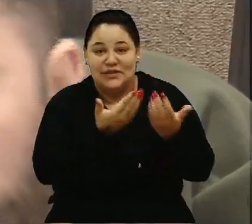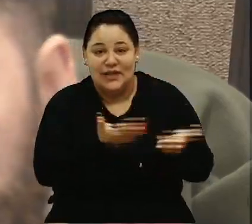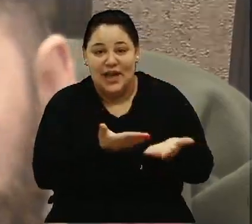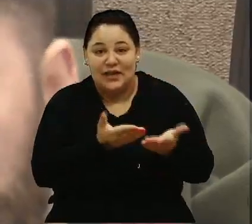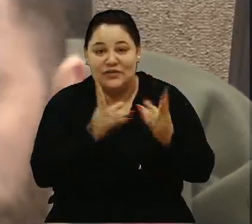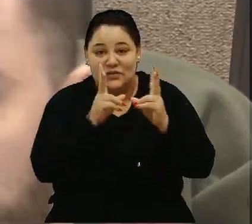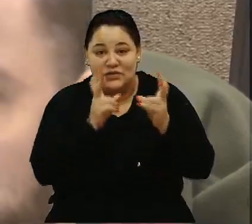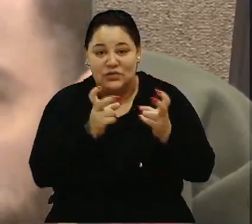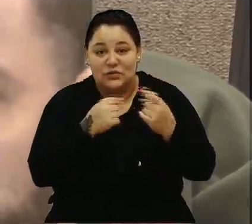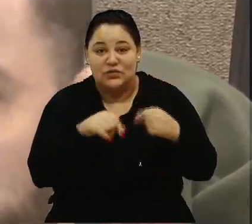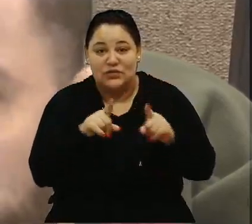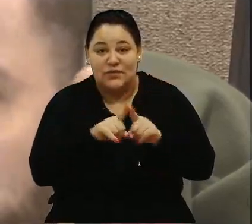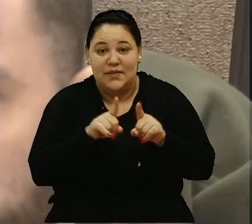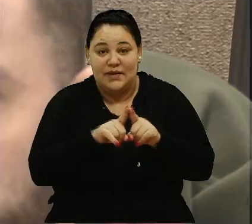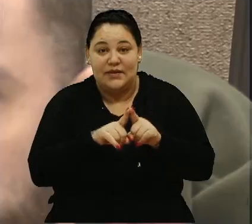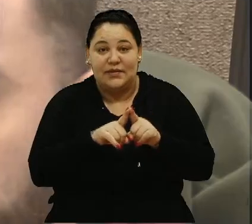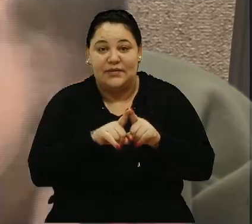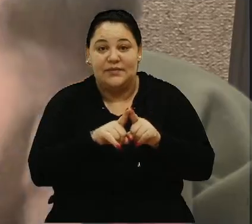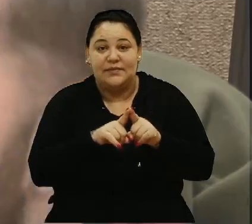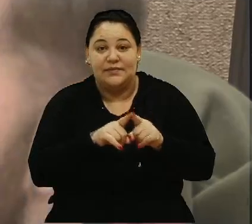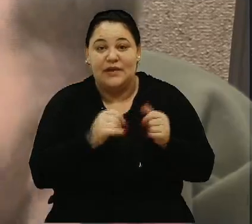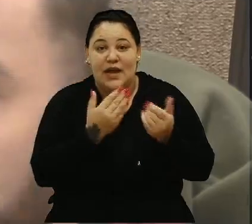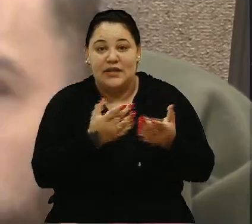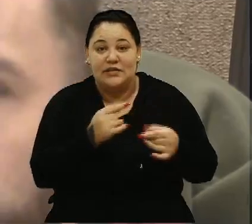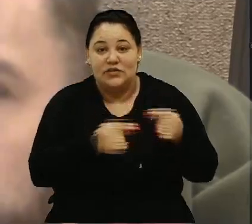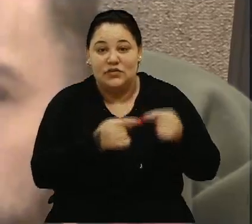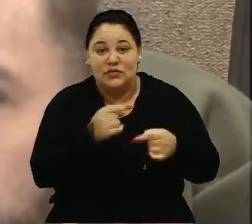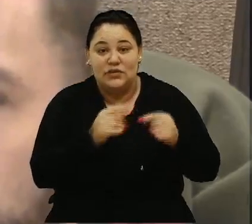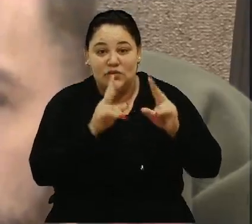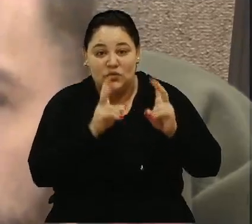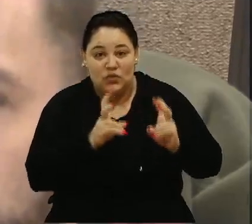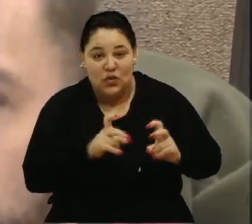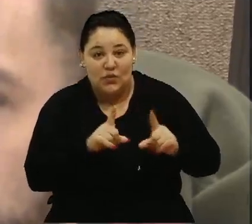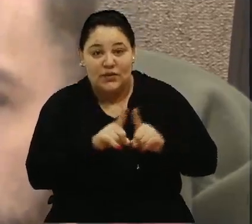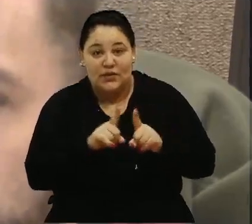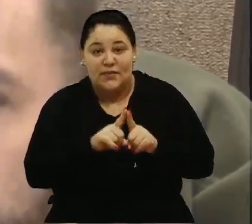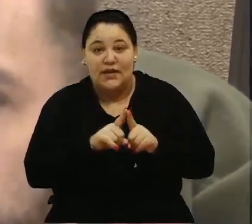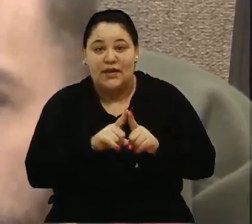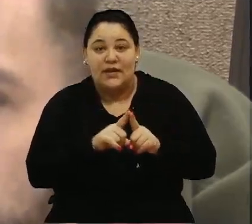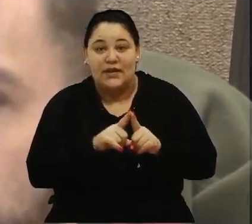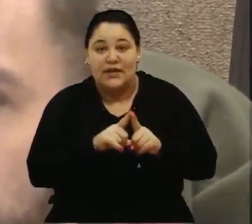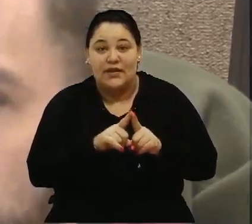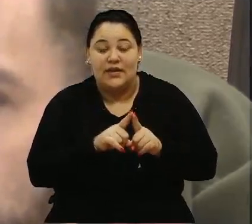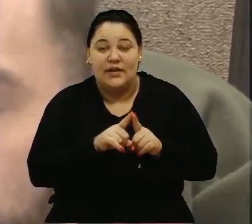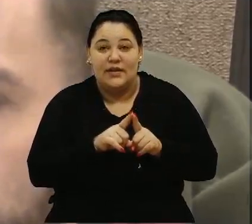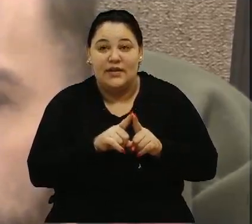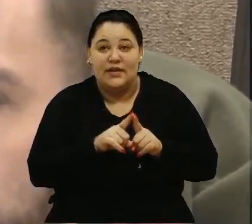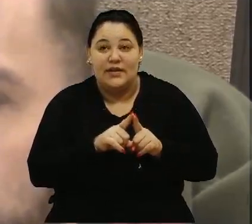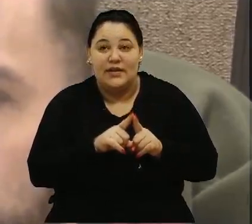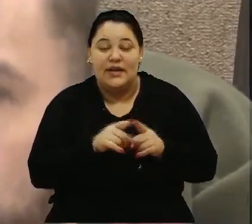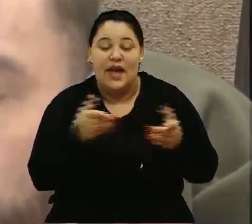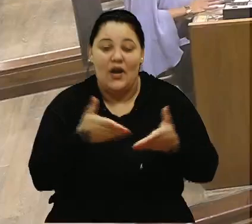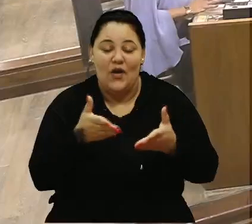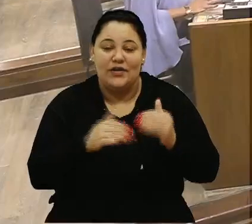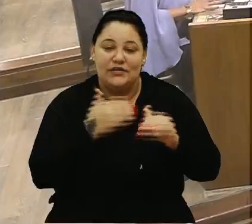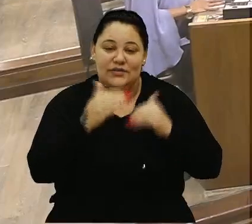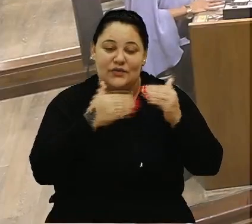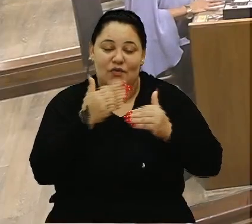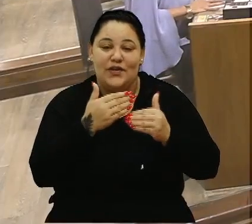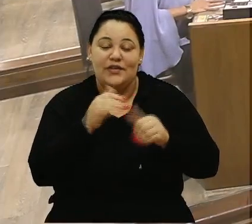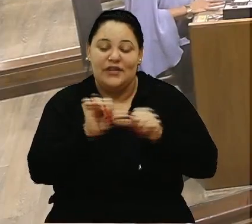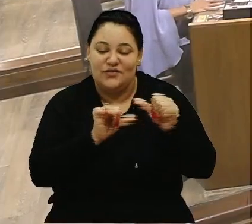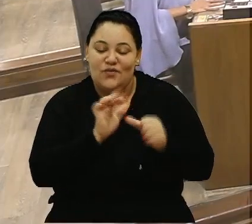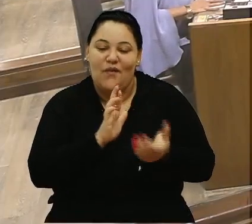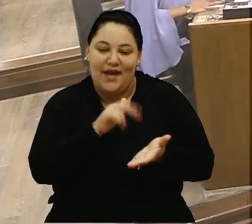tema, por trazer à tona essa discussão sobre isso e alimentando aos poucos para que hoje torne-se realidade. Parabéns.